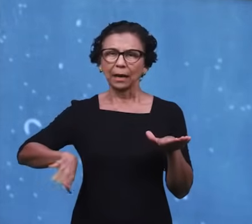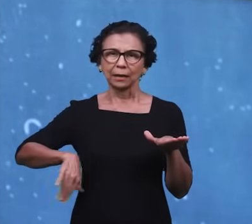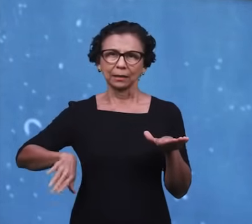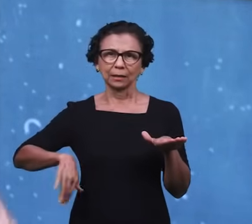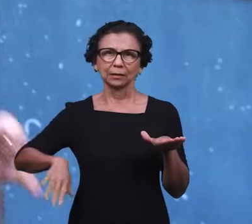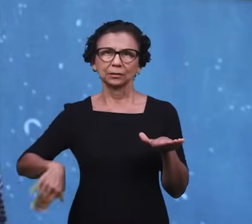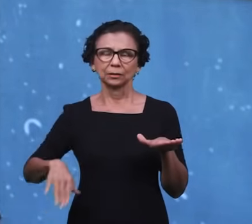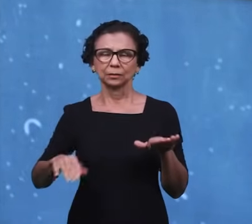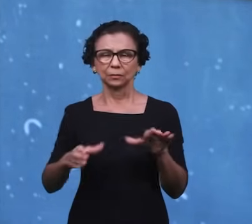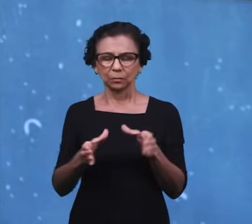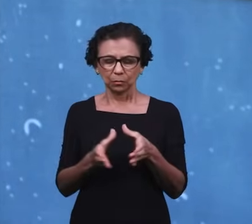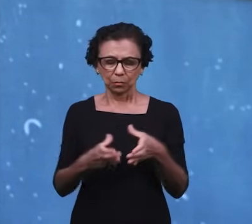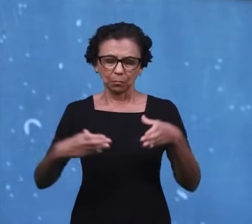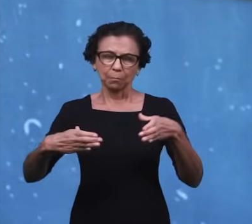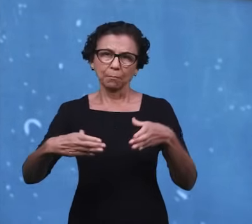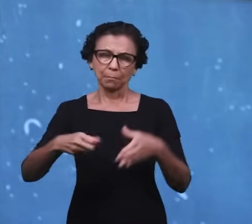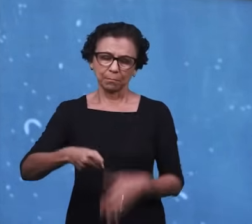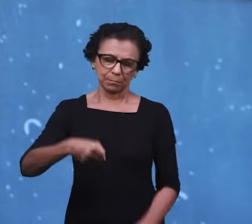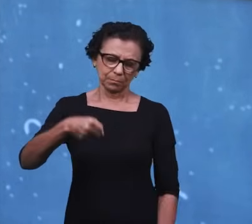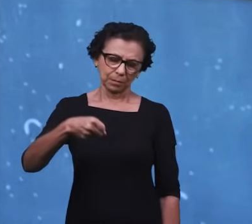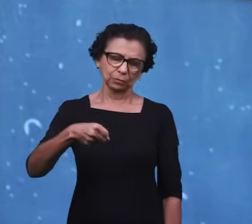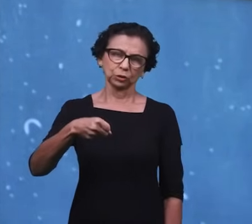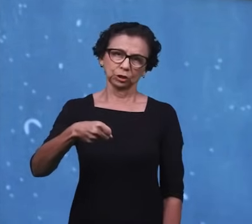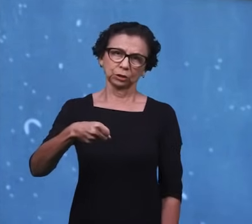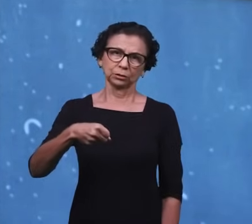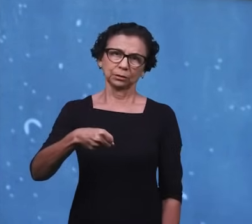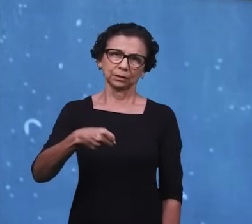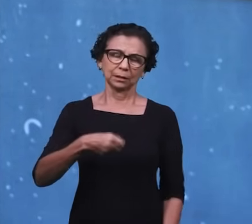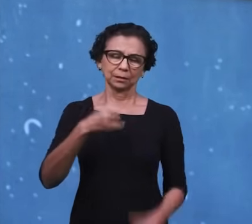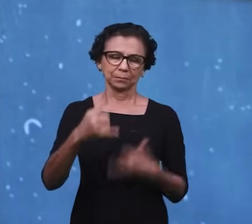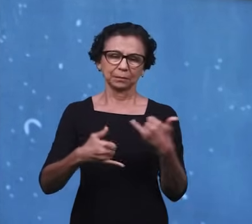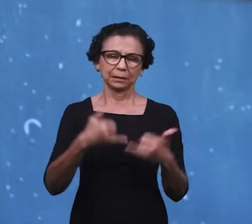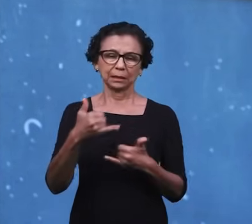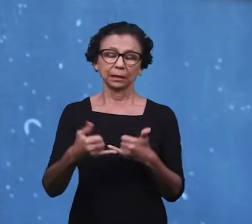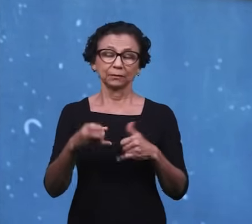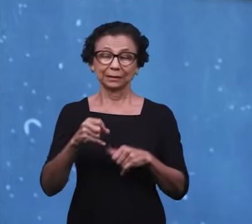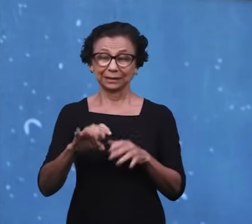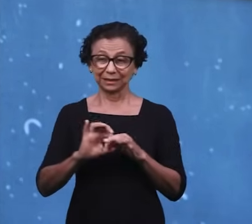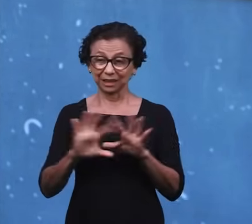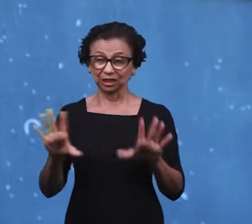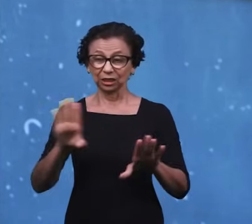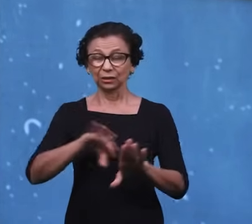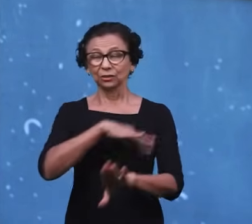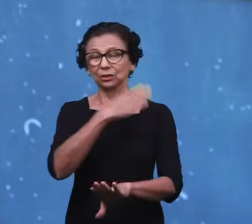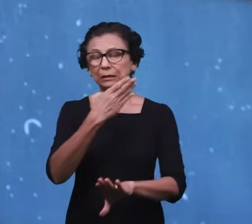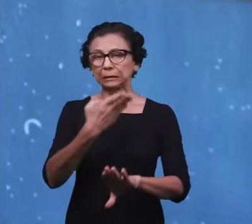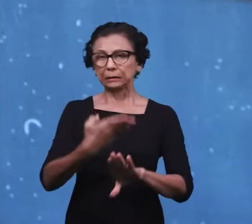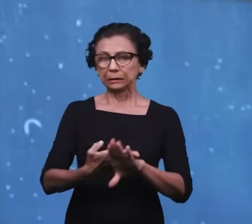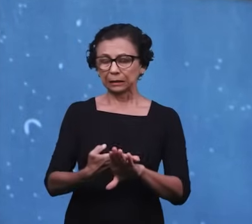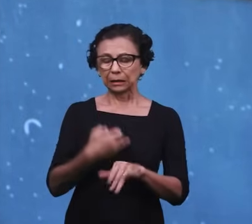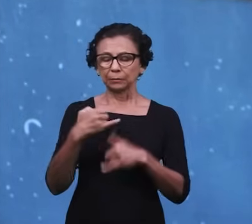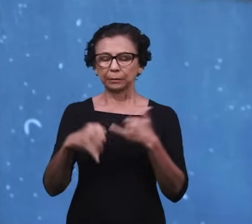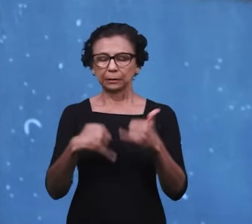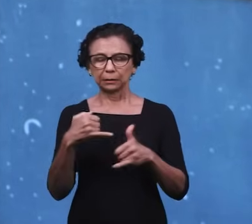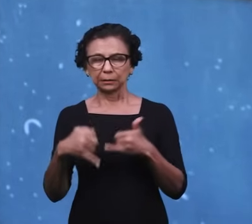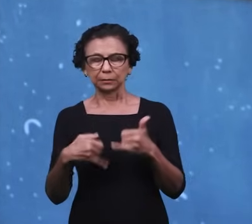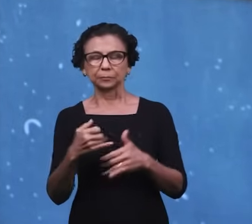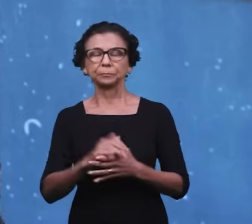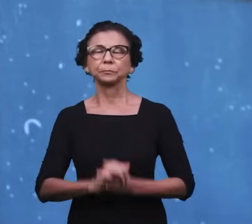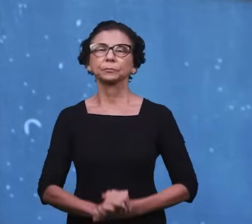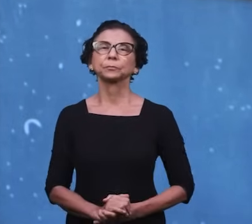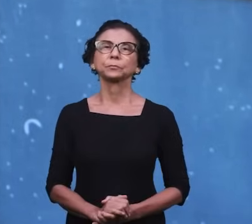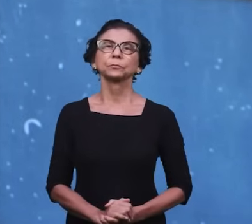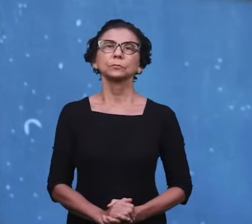enchia aquele baldinho de areia se deixasse o dia inteiro, né? Que a Andressa falou, o comportamento restrito e repetitivo. E